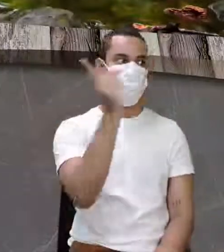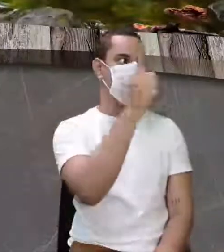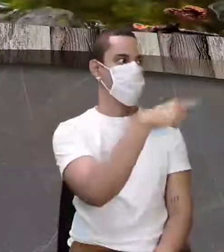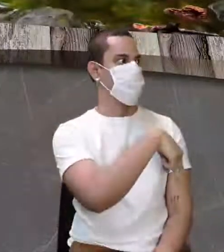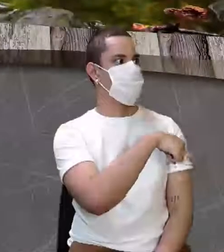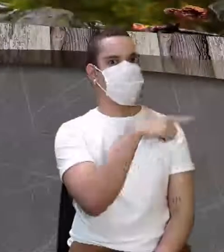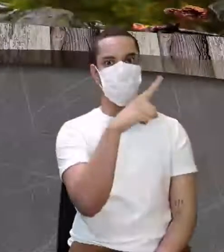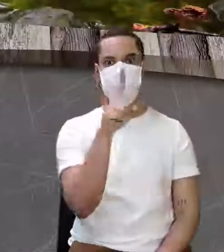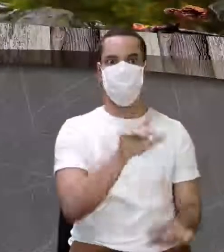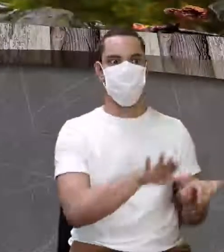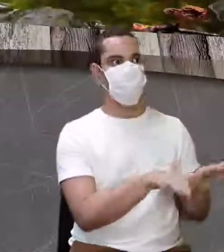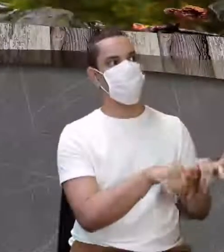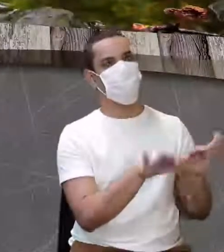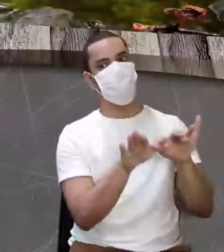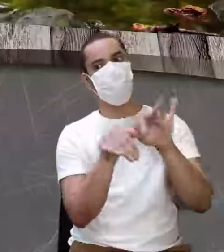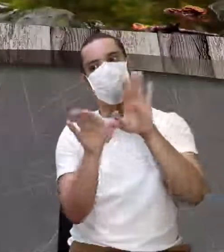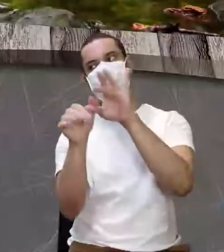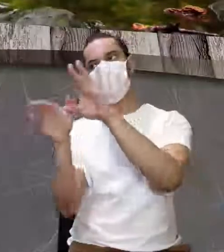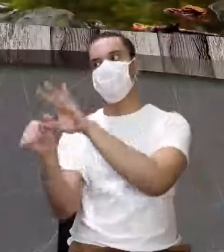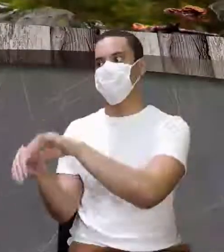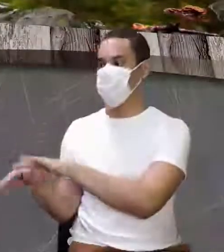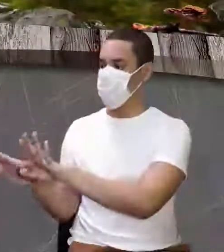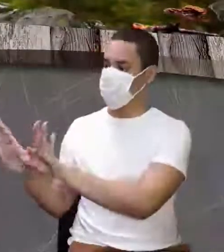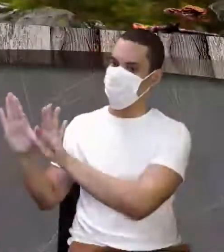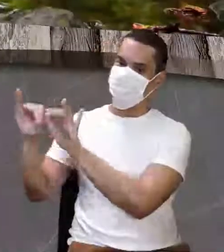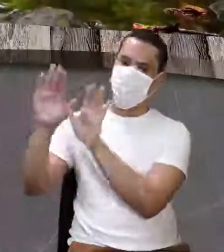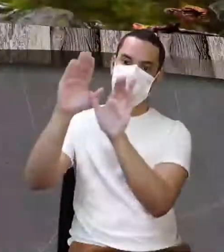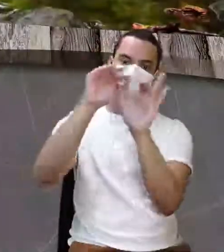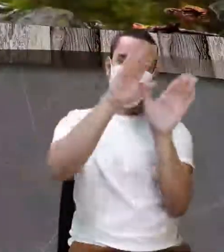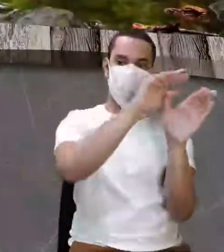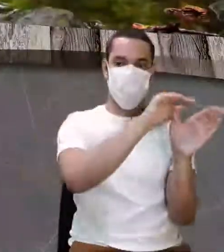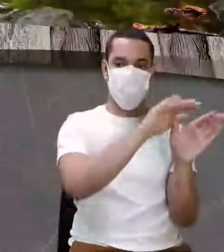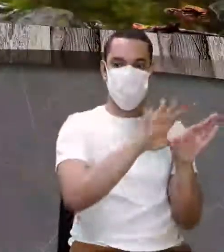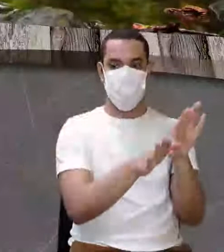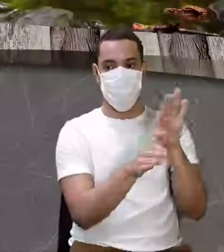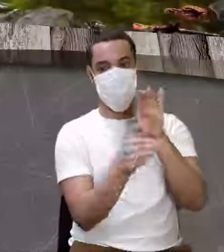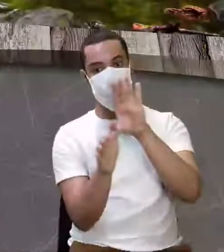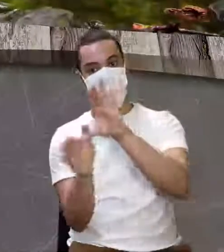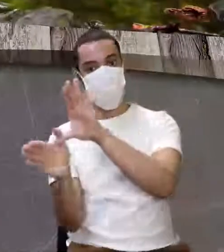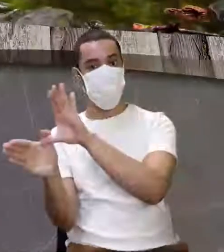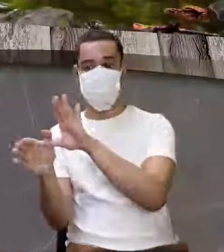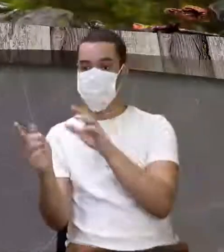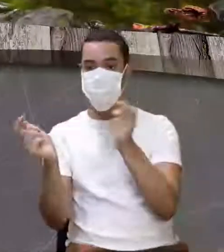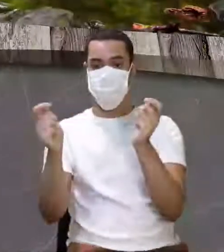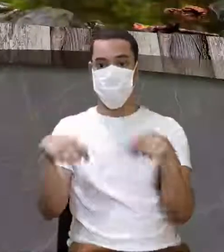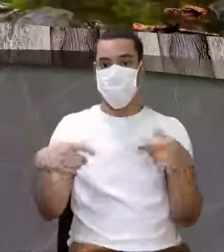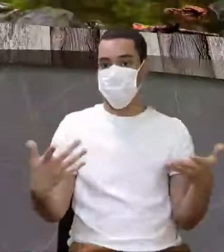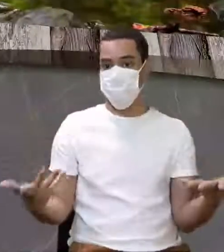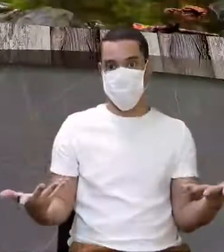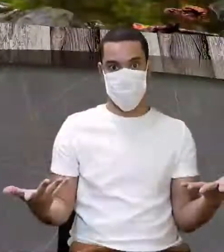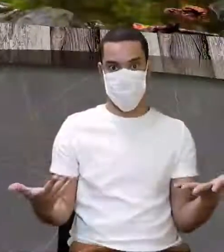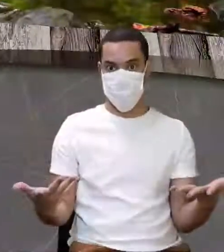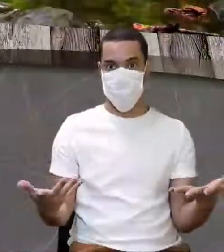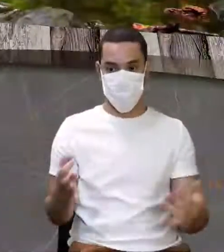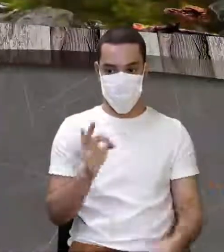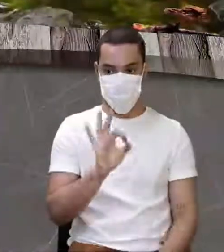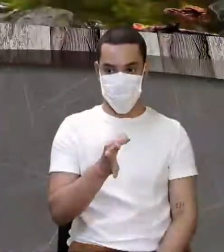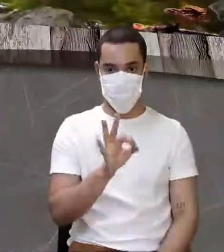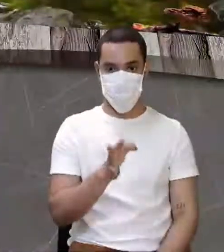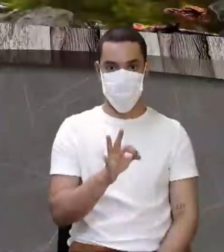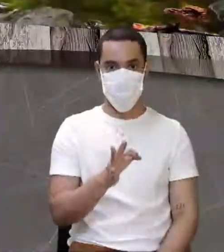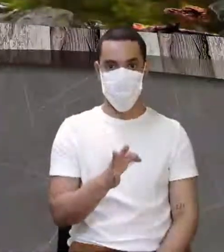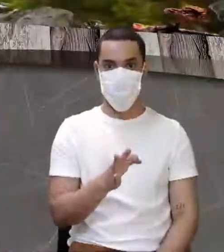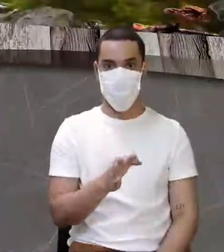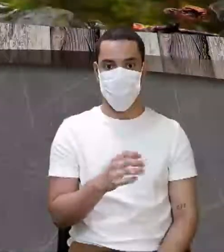Né? As aves, elas têm habilidade, elas se deslocam fazem grandes viagens.